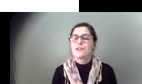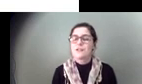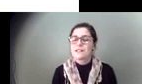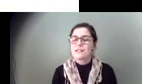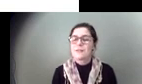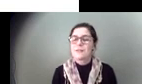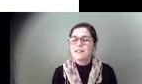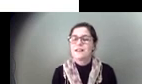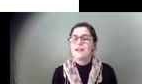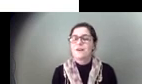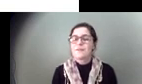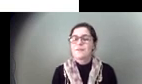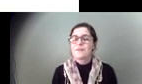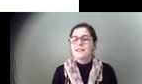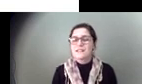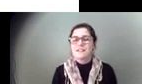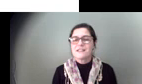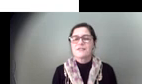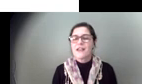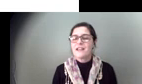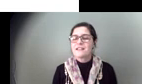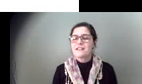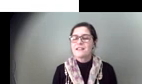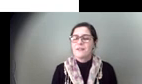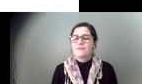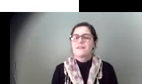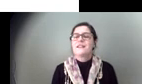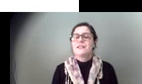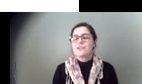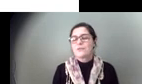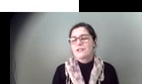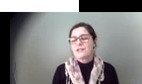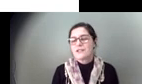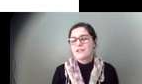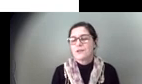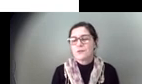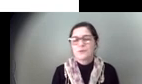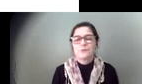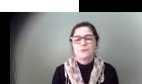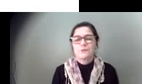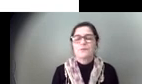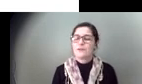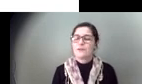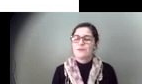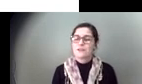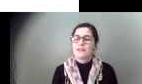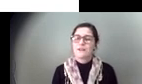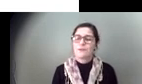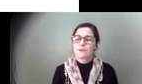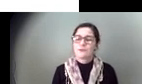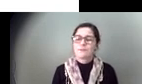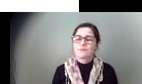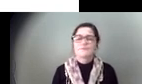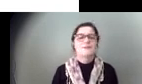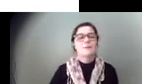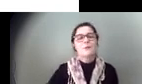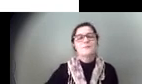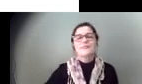ótimo final de semestre, umas merecidas férias. E que a gente possa ter um retorno maravilhoso aí em agosto.